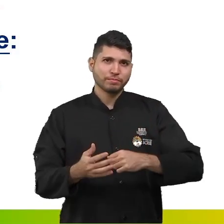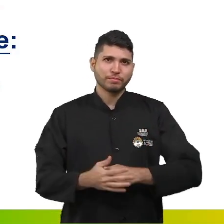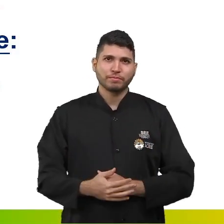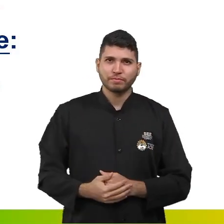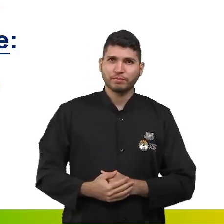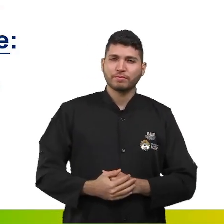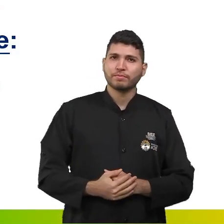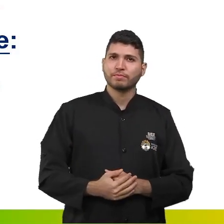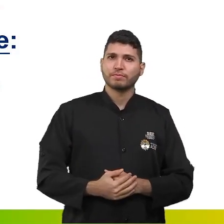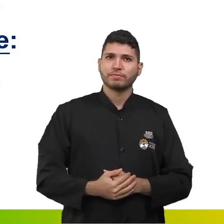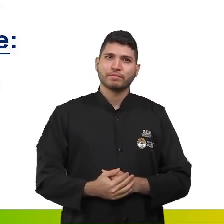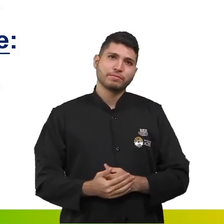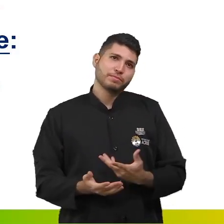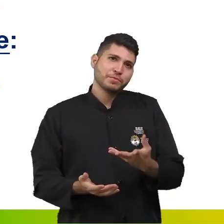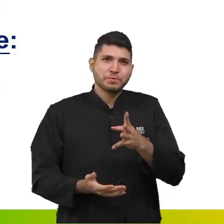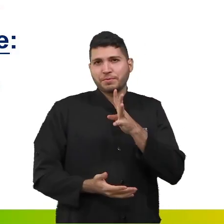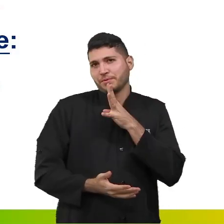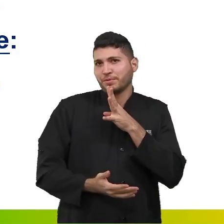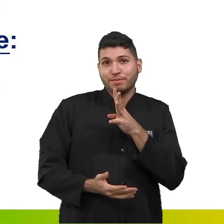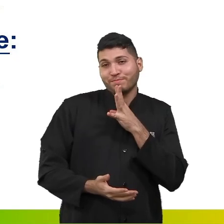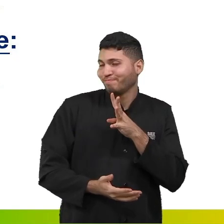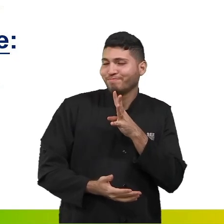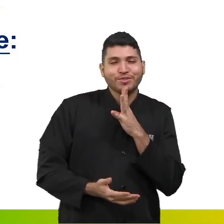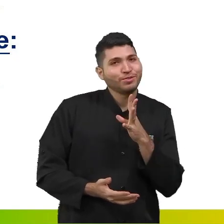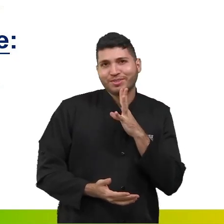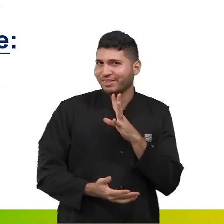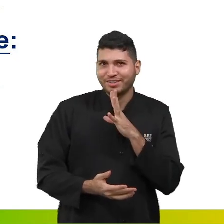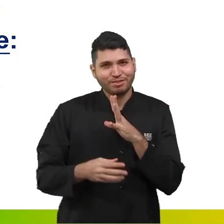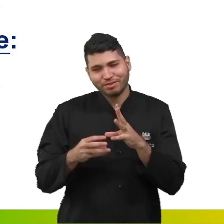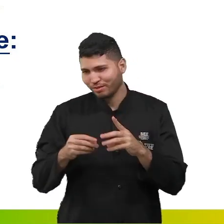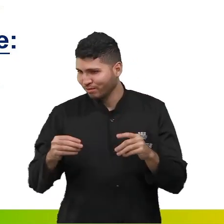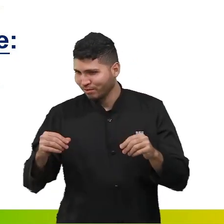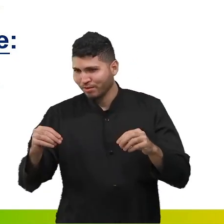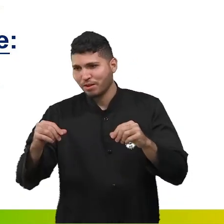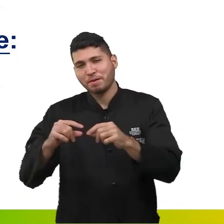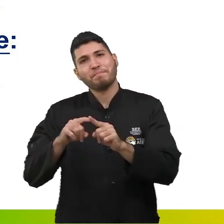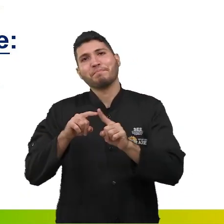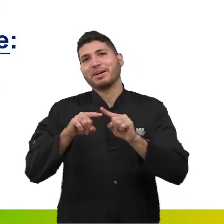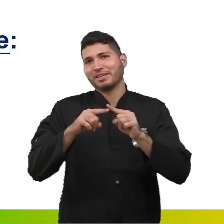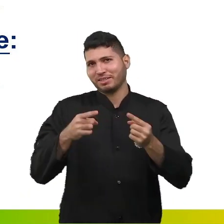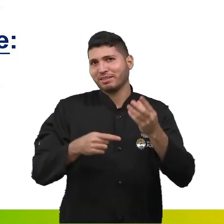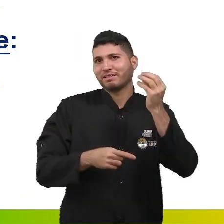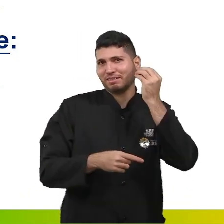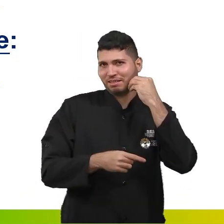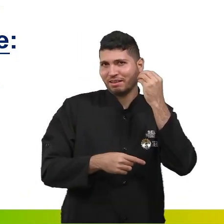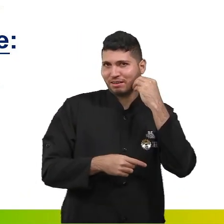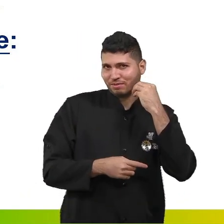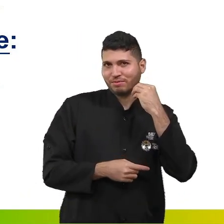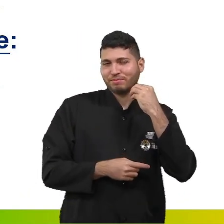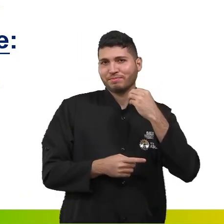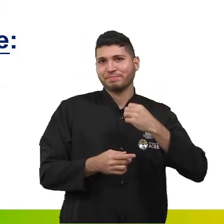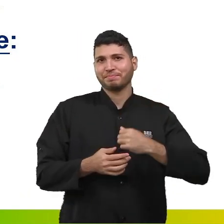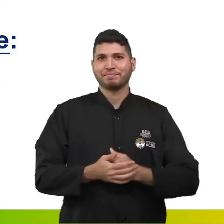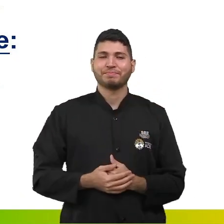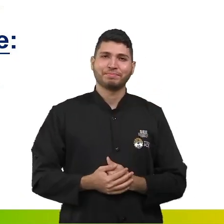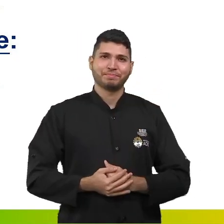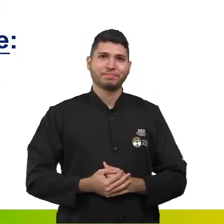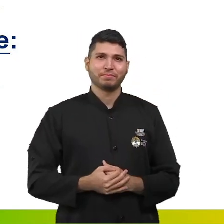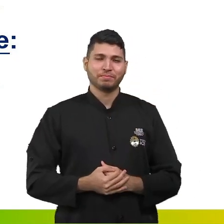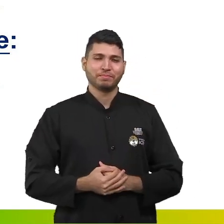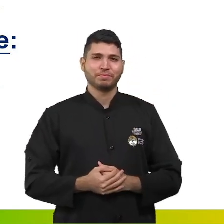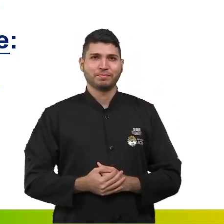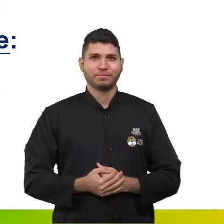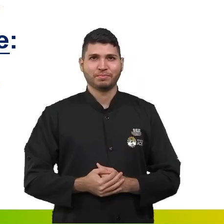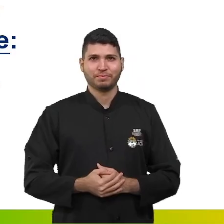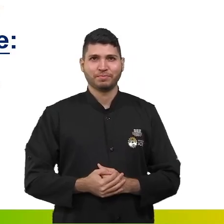o território como os indígenas conheciam, mesmo assim eles fugiam muito. Então são diversas formas aí.